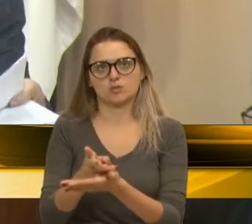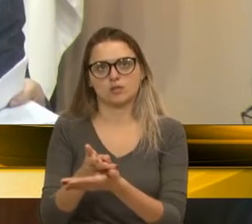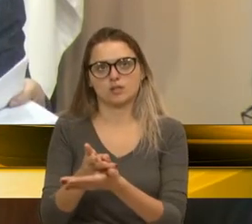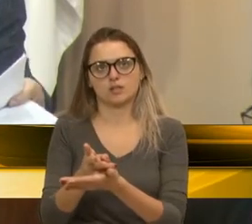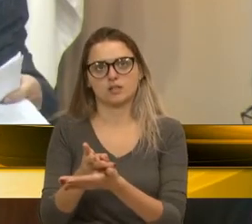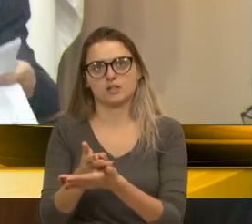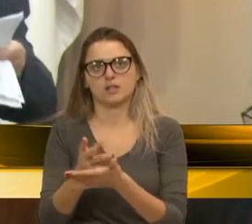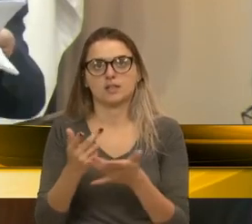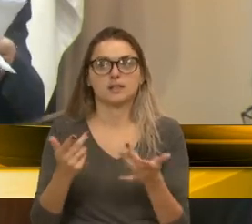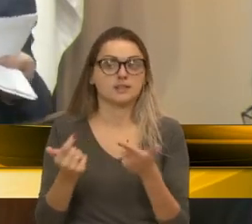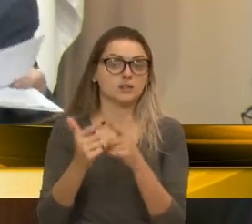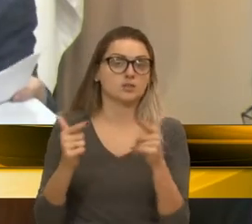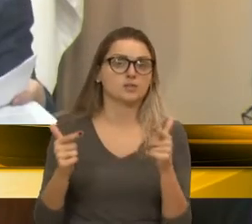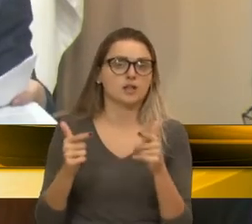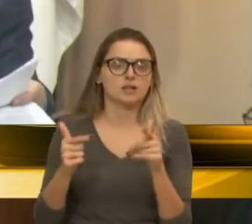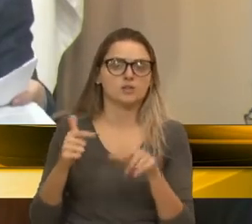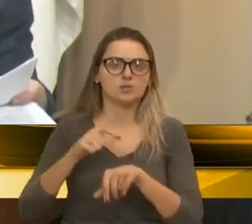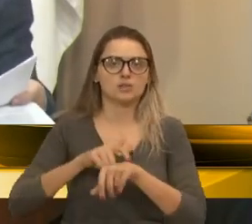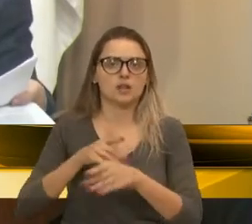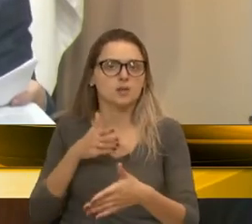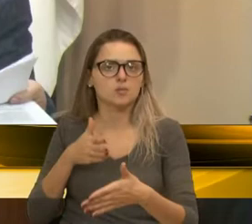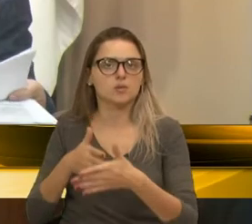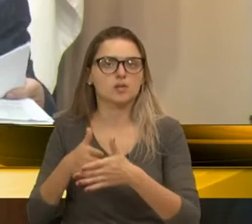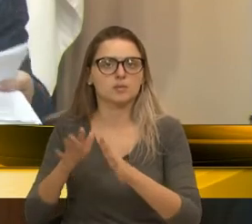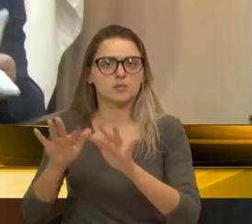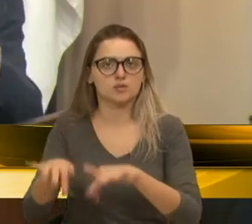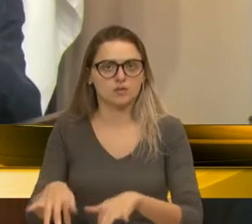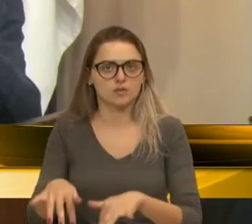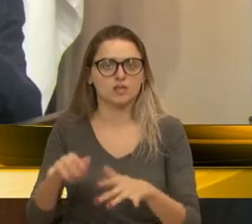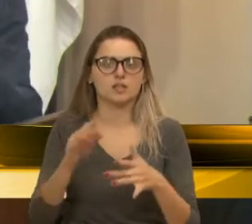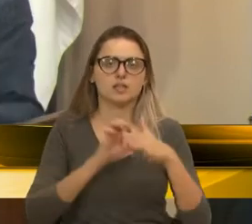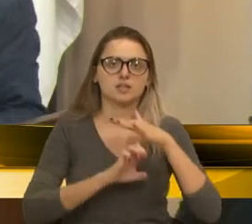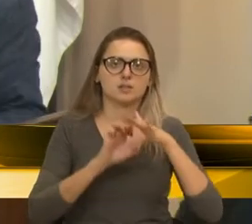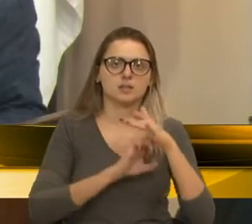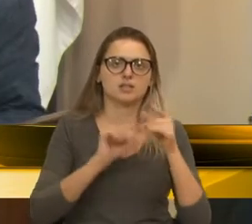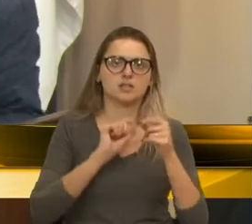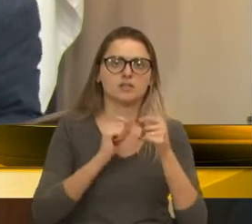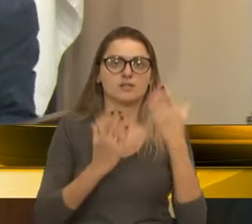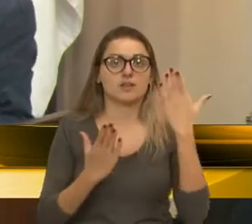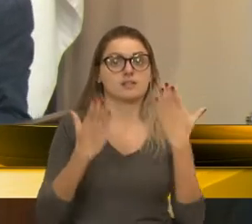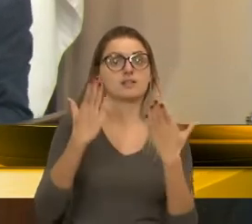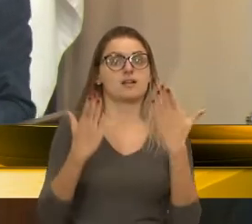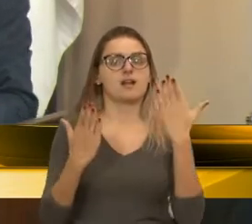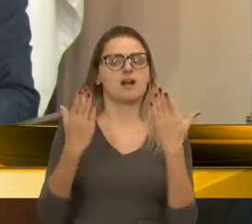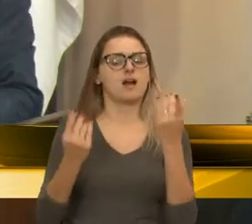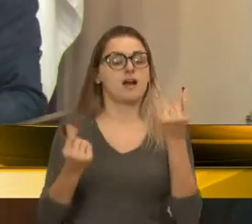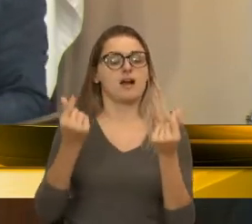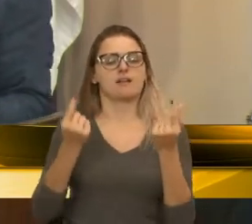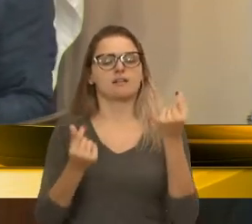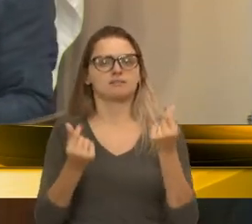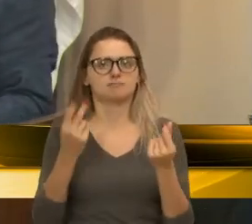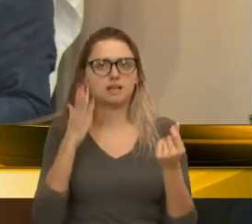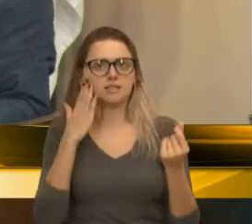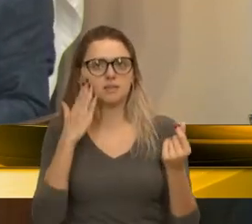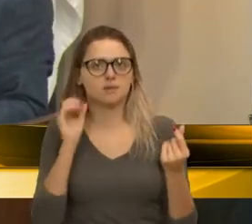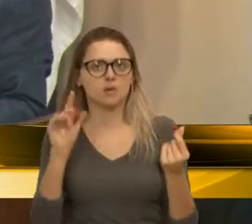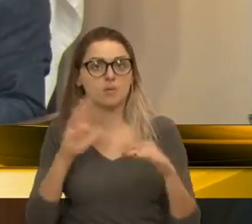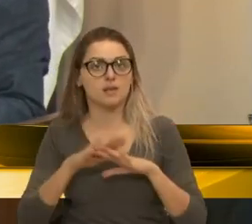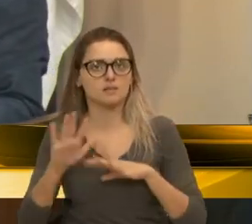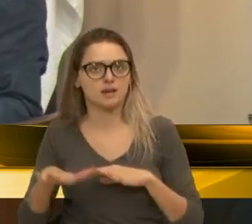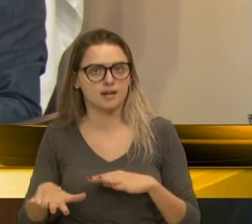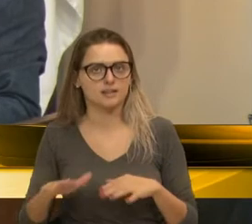por imprevisibilidade, né, do órgão de ter feito a licitação a tempo. Então, meu caro presidente, senhoras e